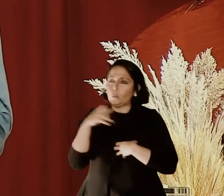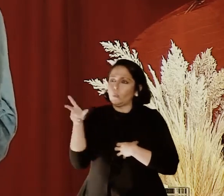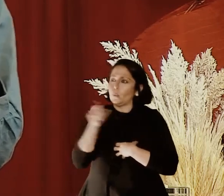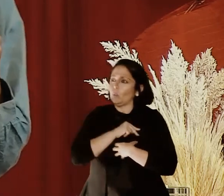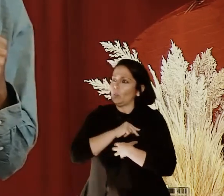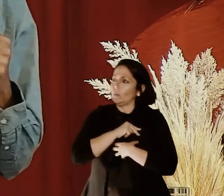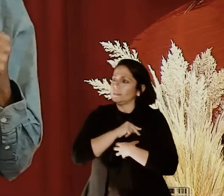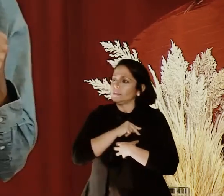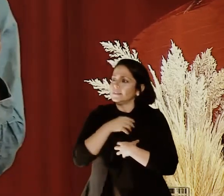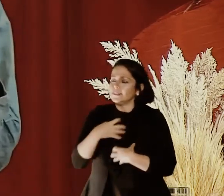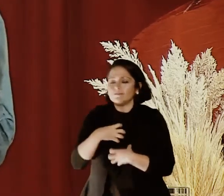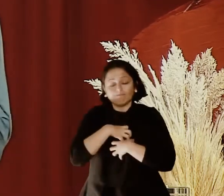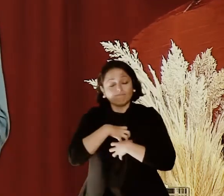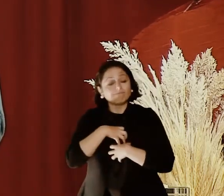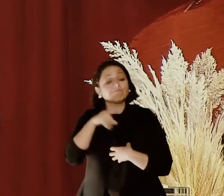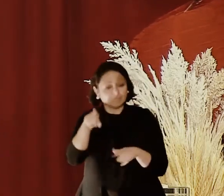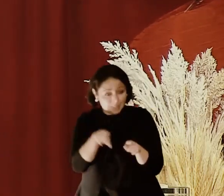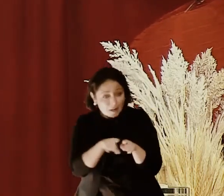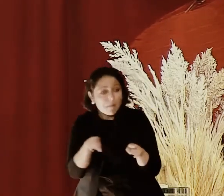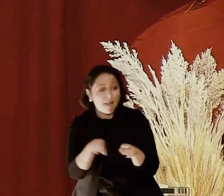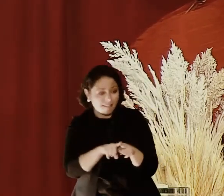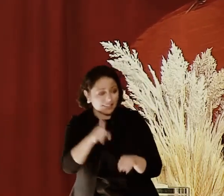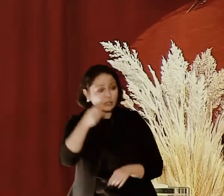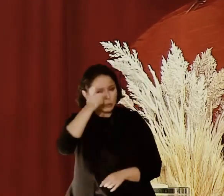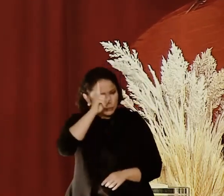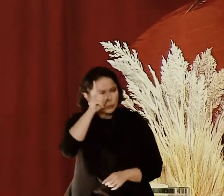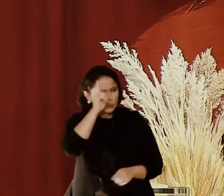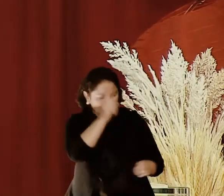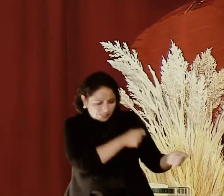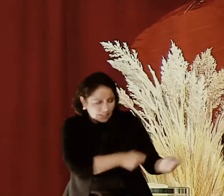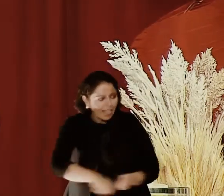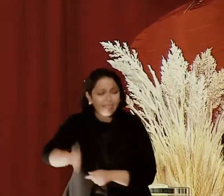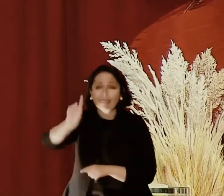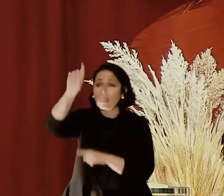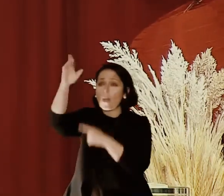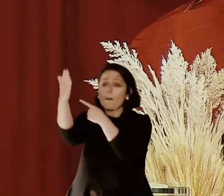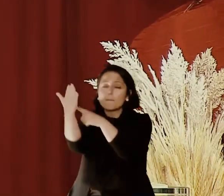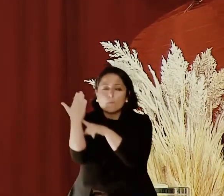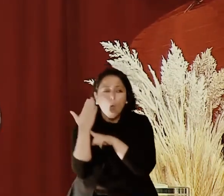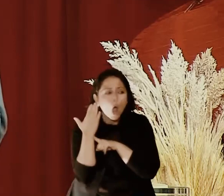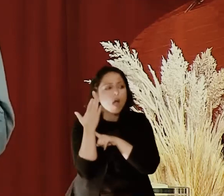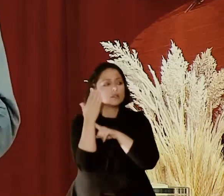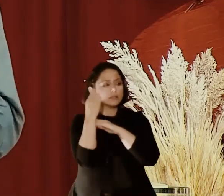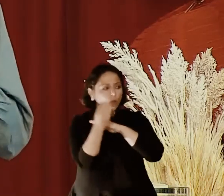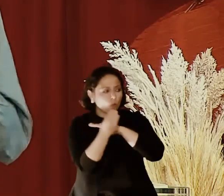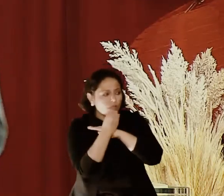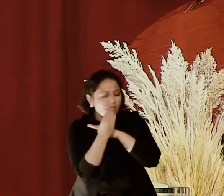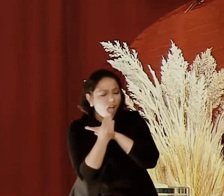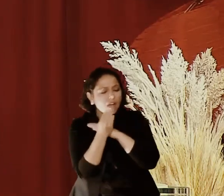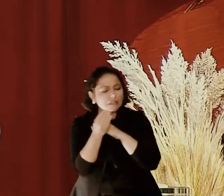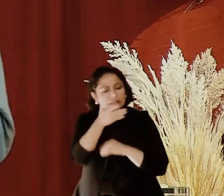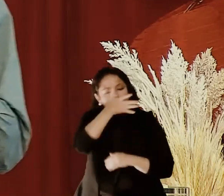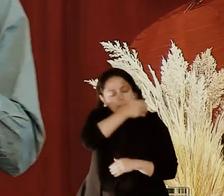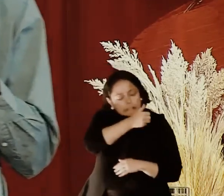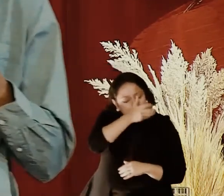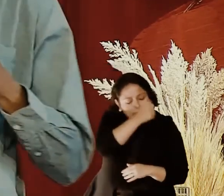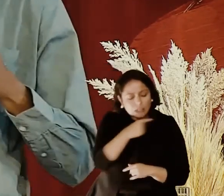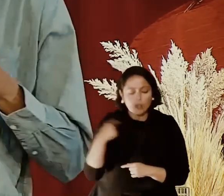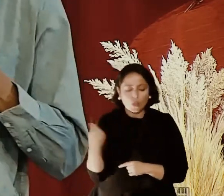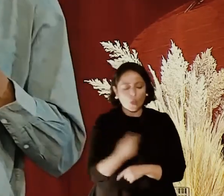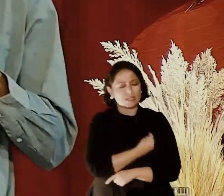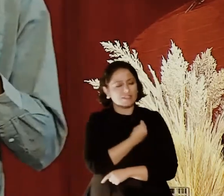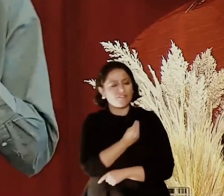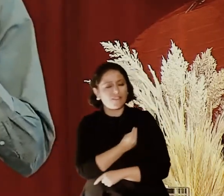E se é assim no nosso dia a dia, quando o Senhor demonstra a sua provisão, seu cuidado, sua proteção sobre as nossas